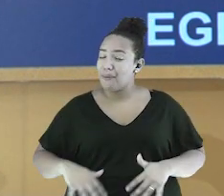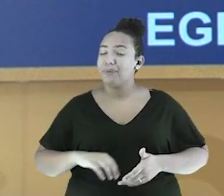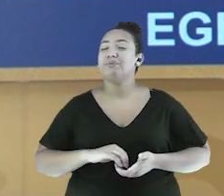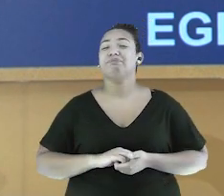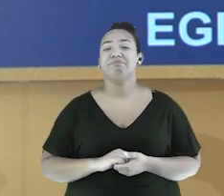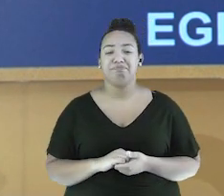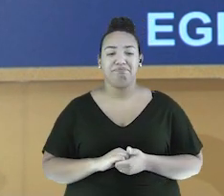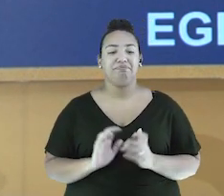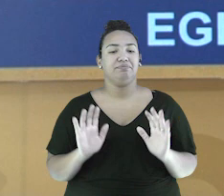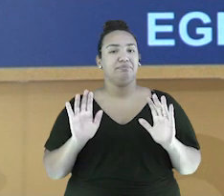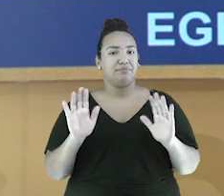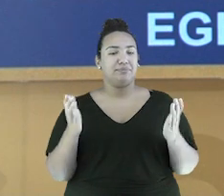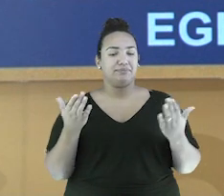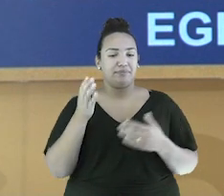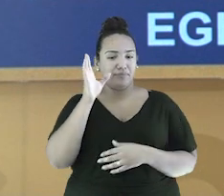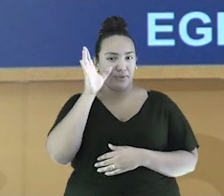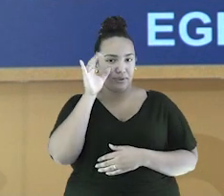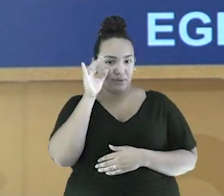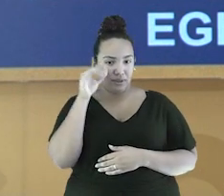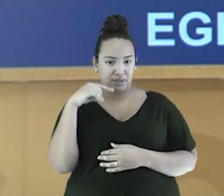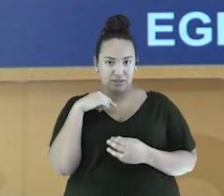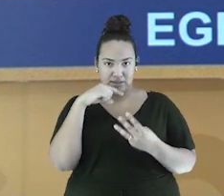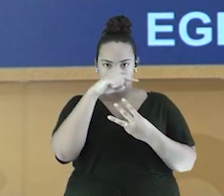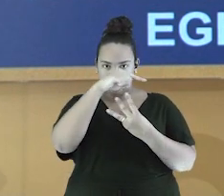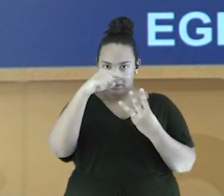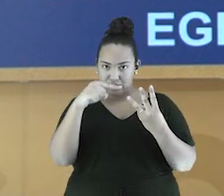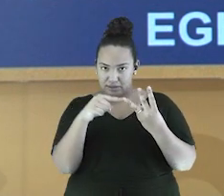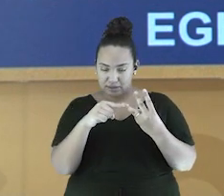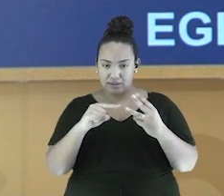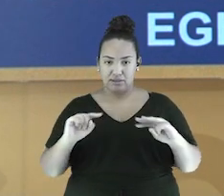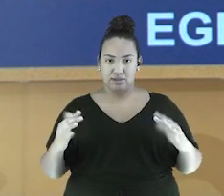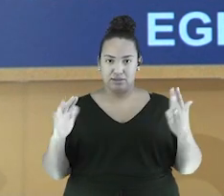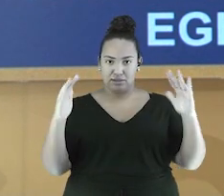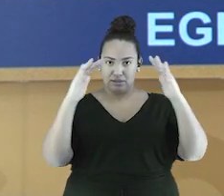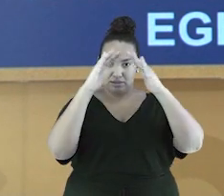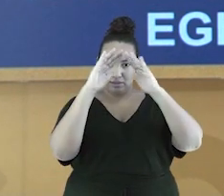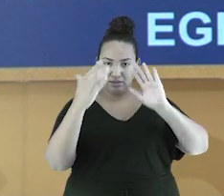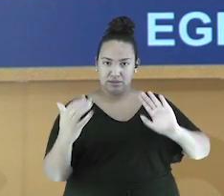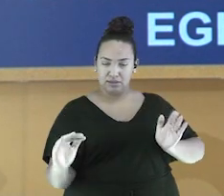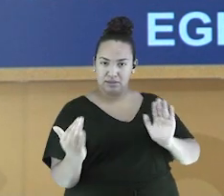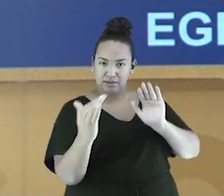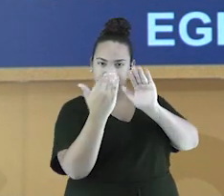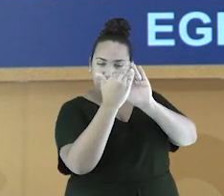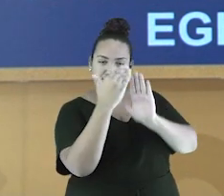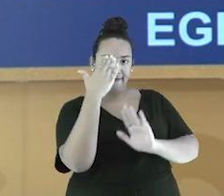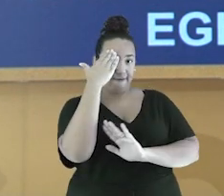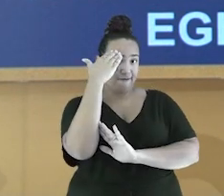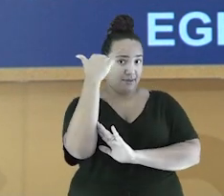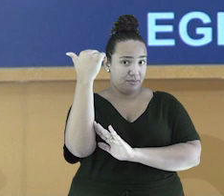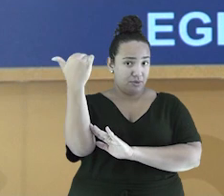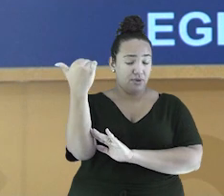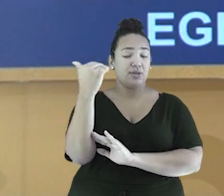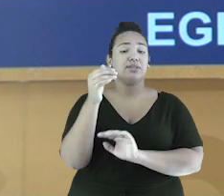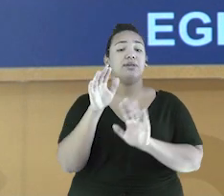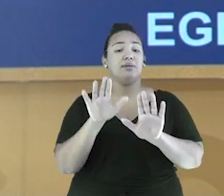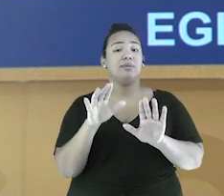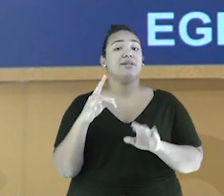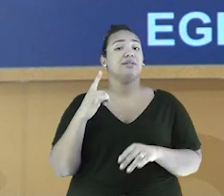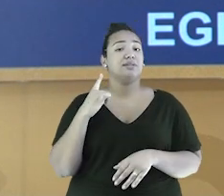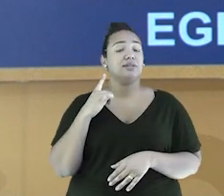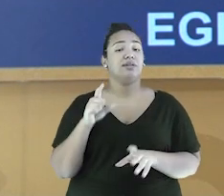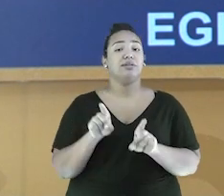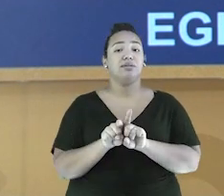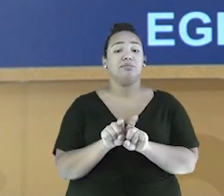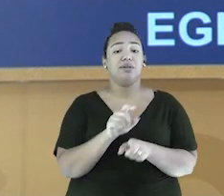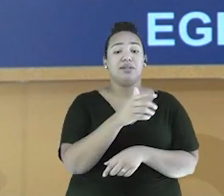de curiosidade, além das 3 pirâmides mais famosas, Quéops, Quéfren e Miquerinos, existem cerca de